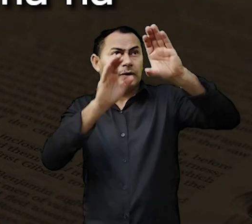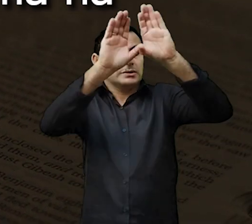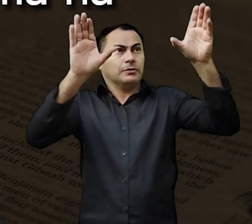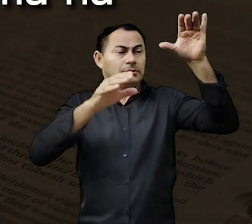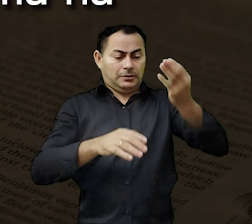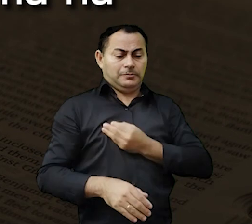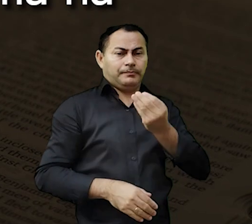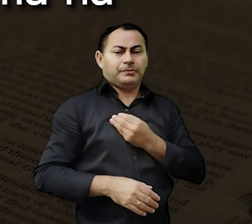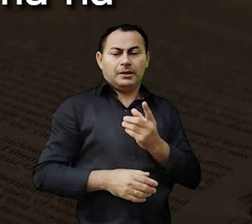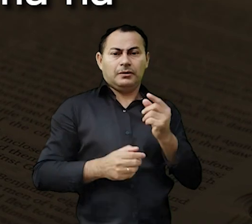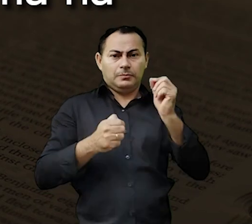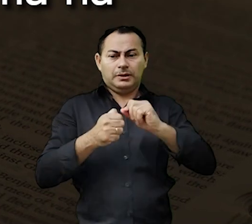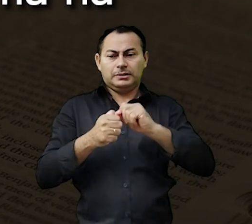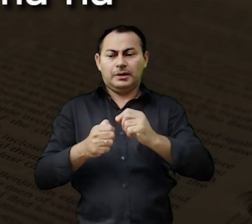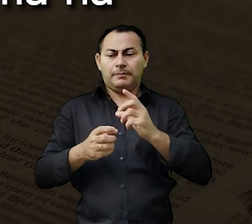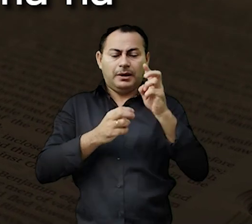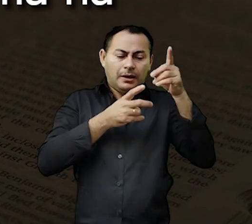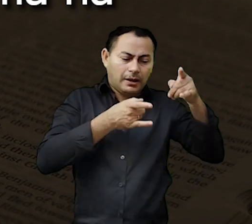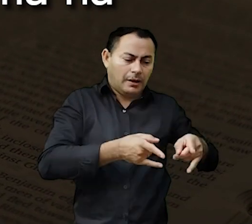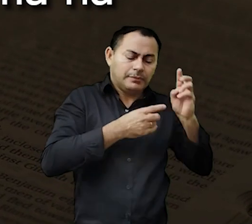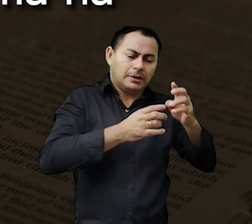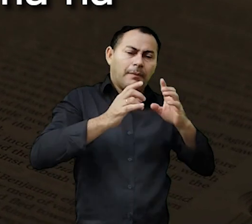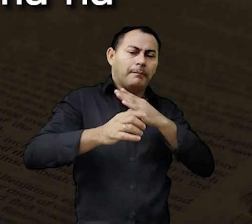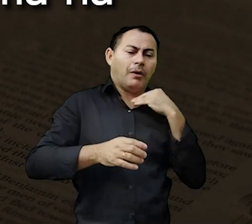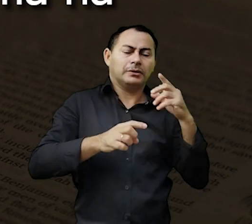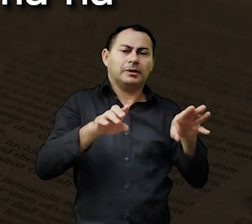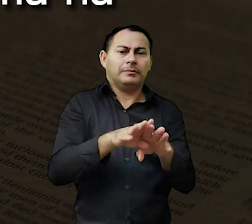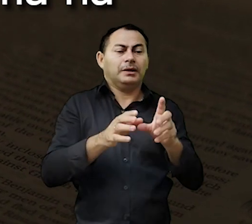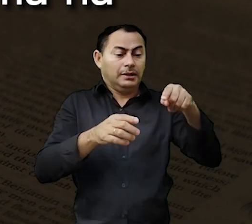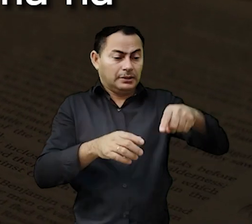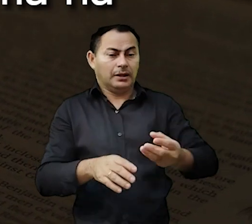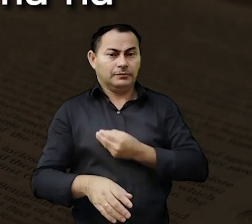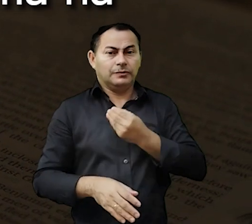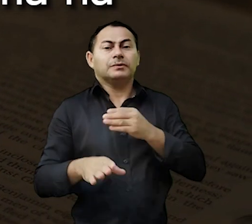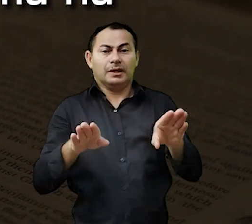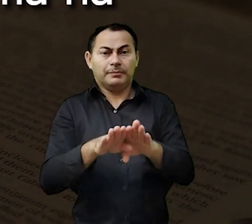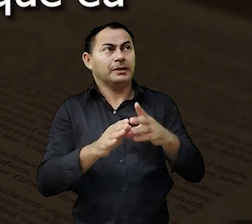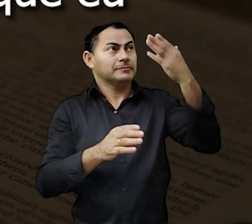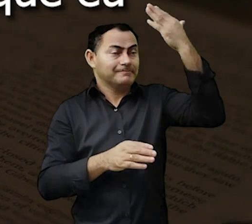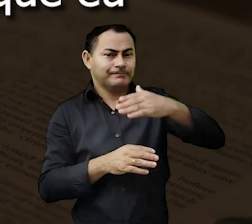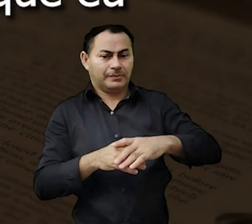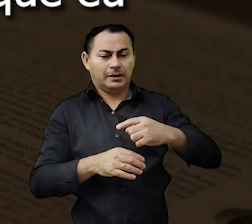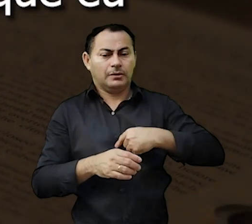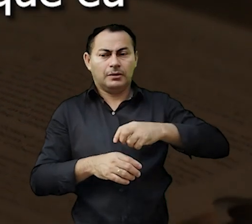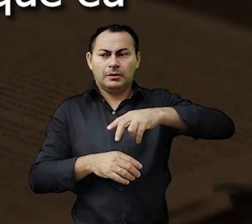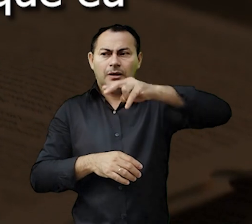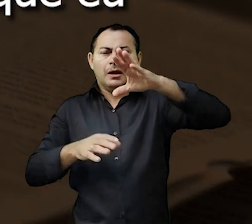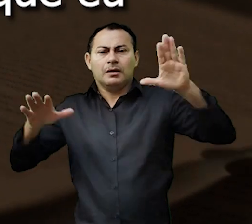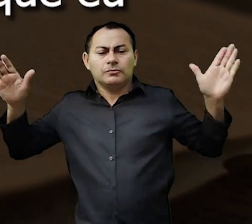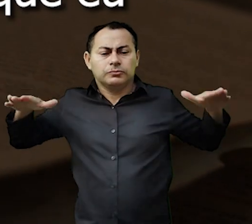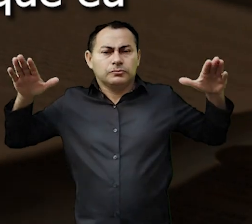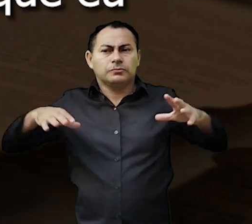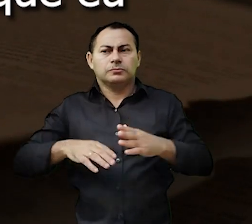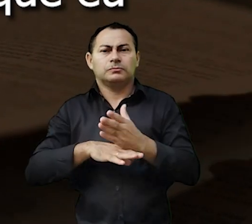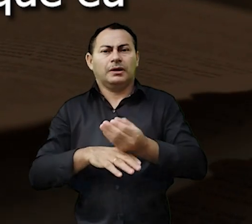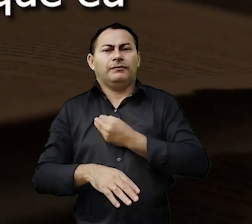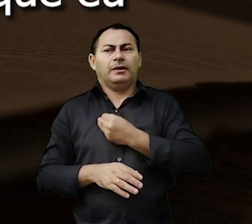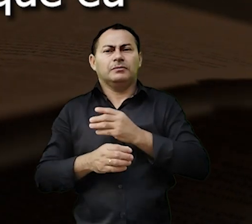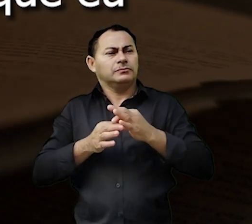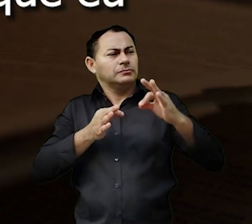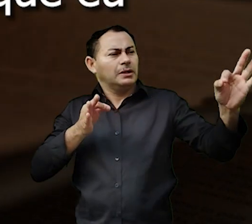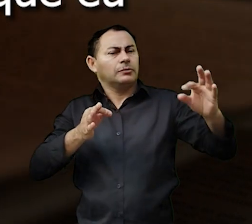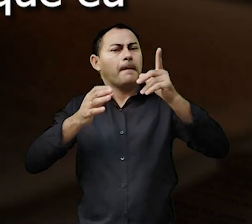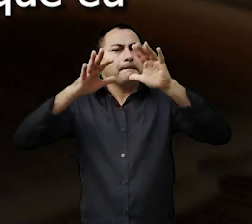céus, lá estás. Se eu fizer a minha cama na sepultura, também lá estás. Se eu subir com as asas da alvorada e morar